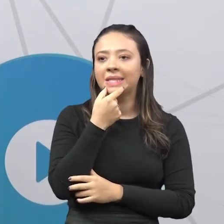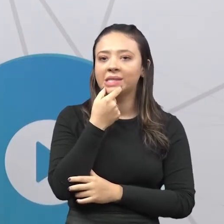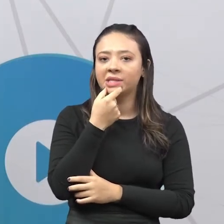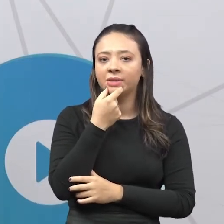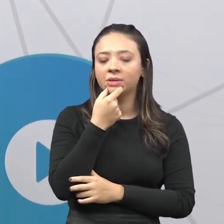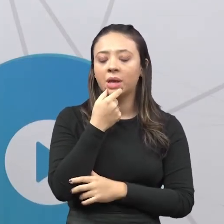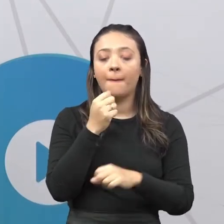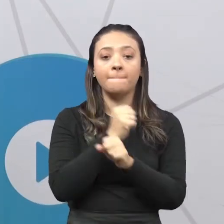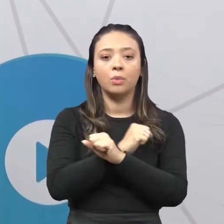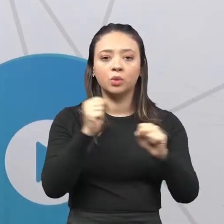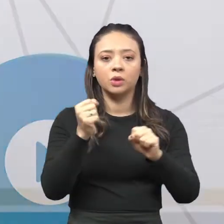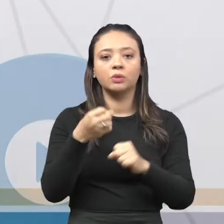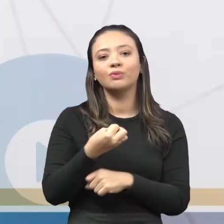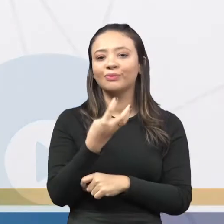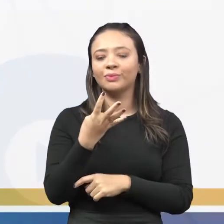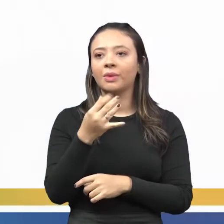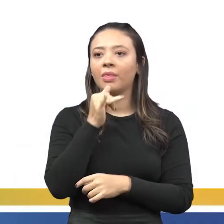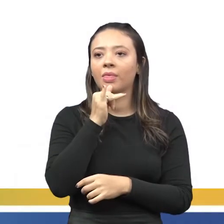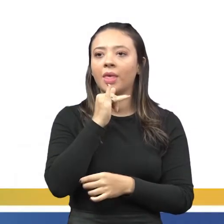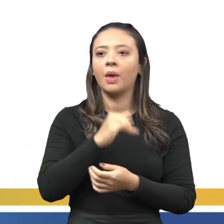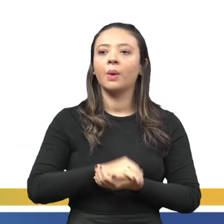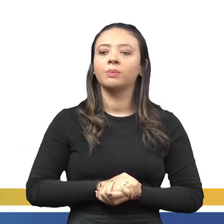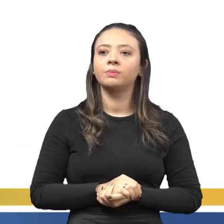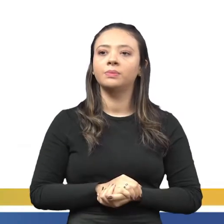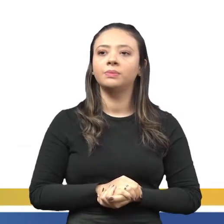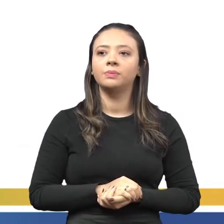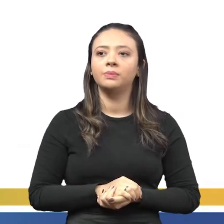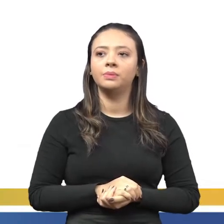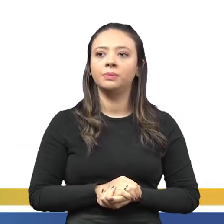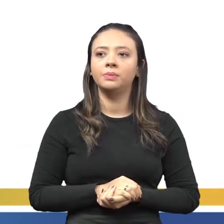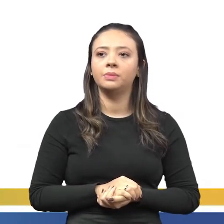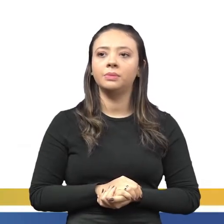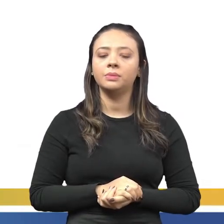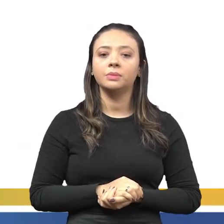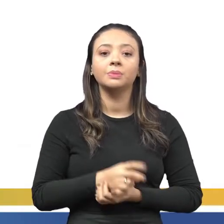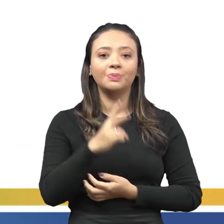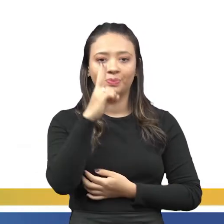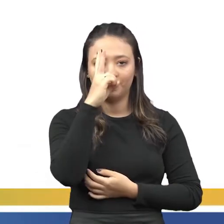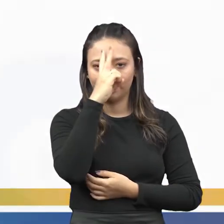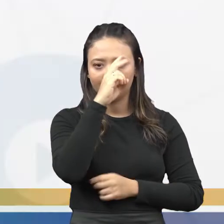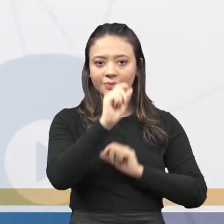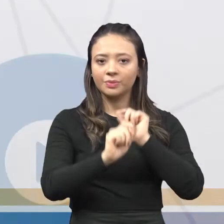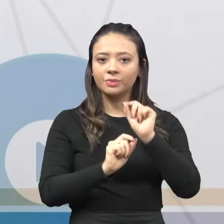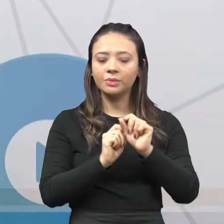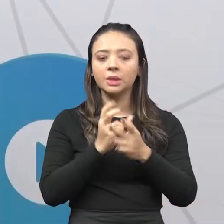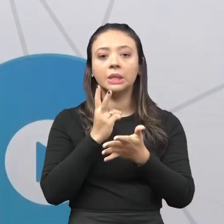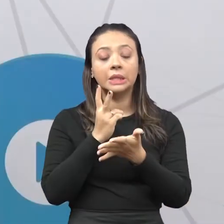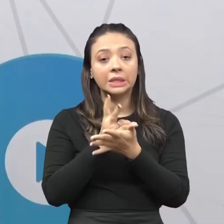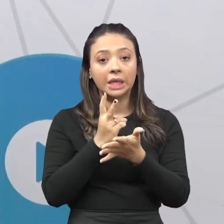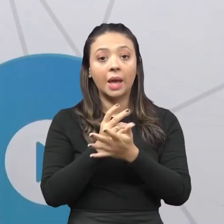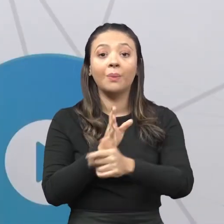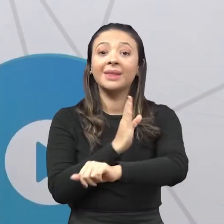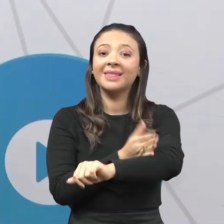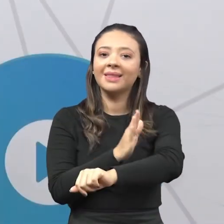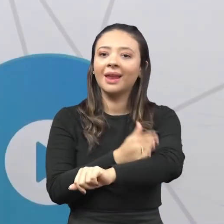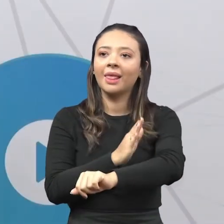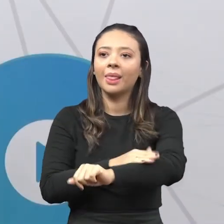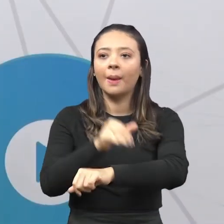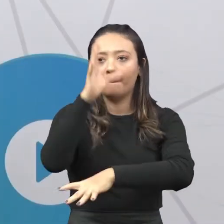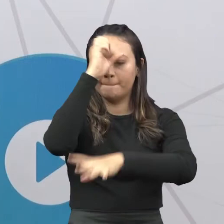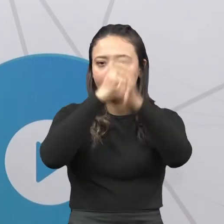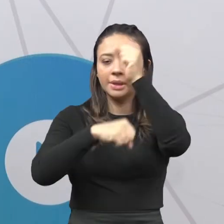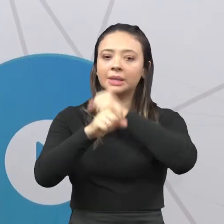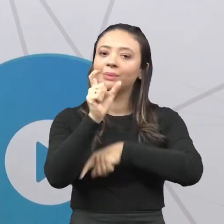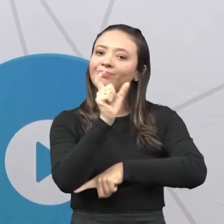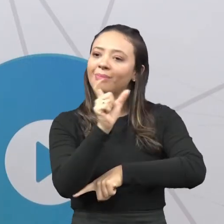consideradas incontáveis. Então, aí tem alguns exemplos. Ó. Lembrem-se de repetirem comigo as palavras para que vocês